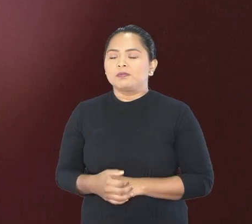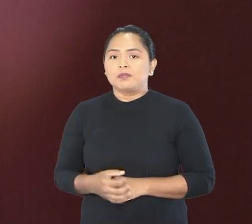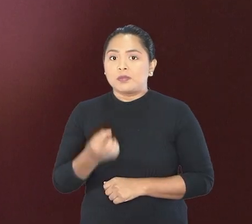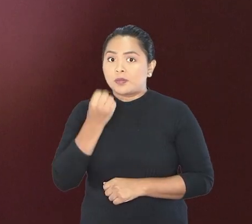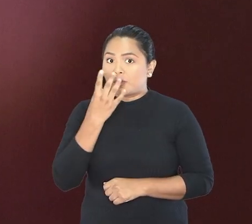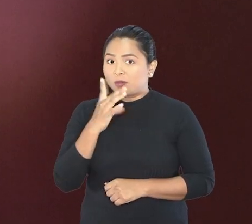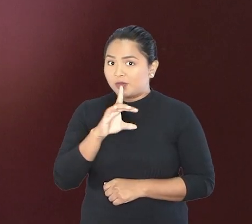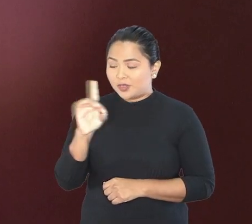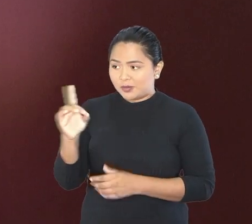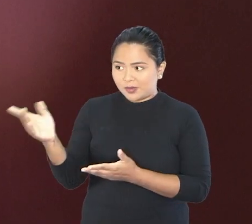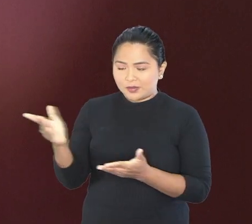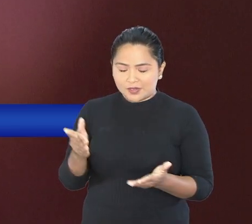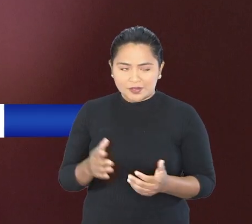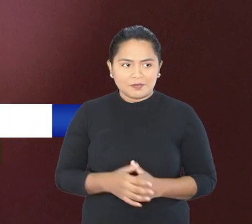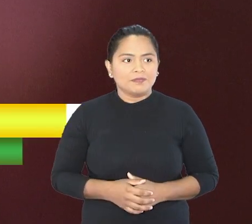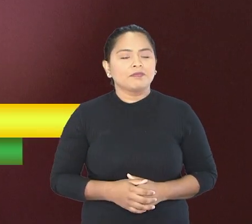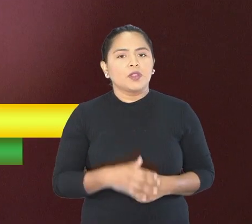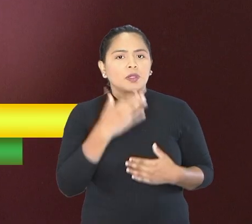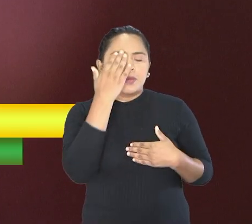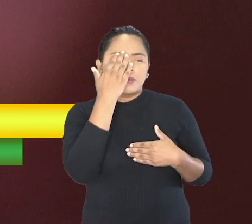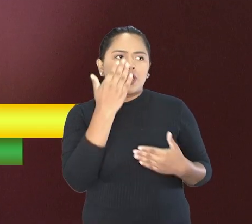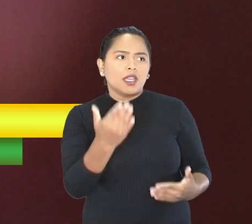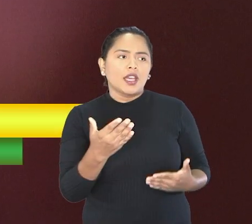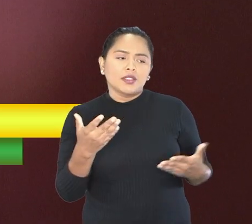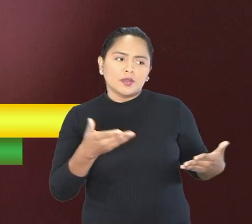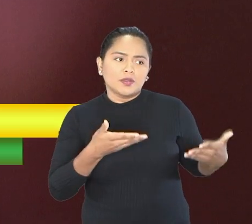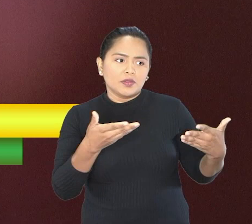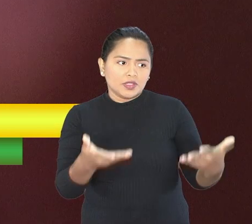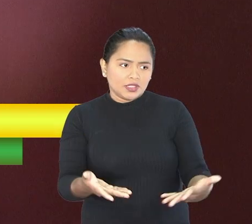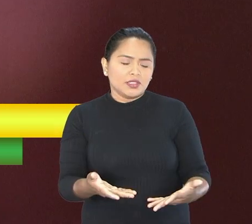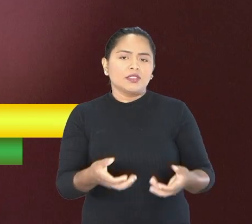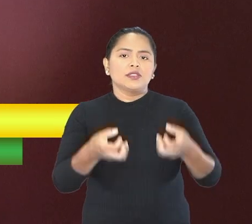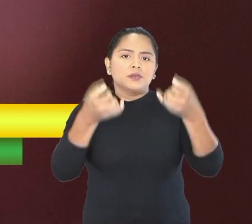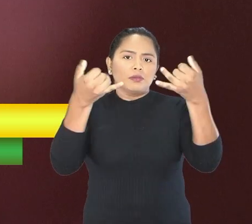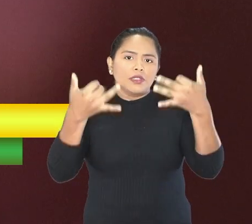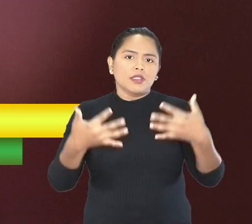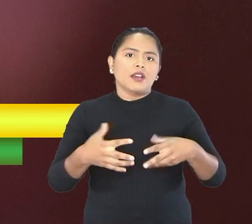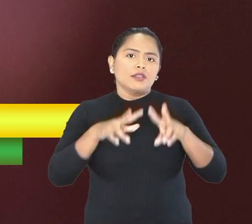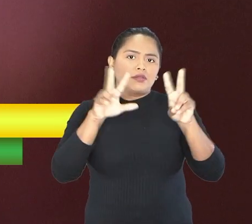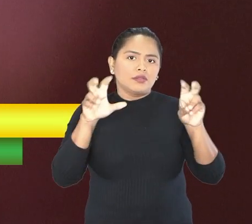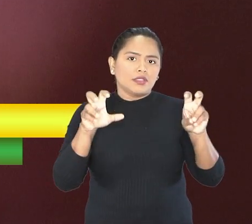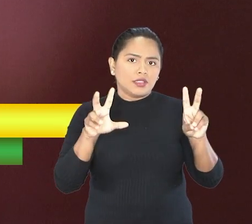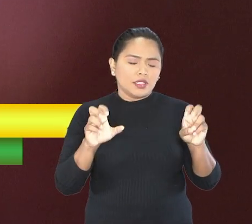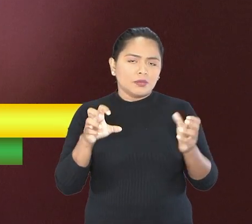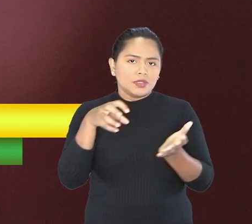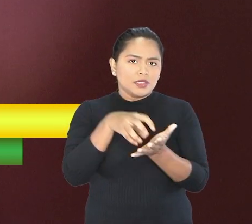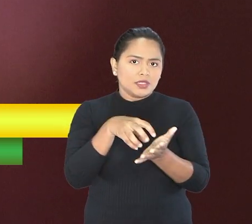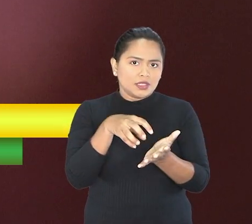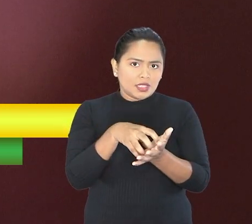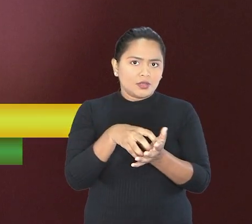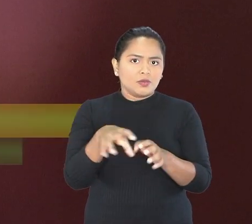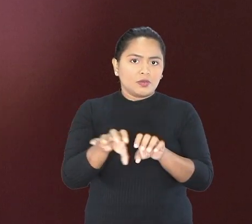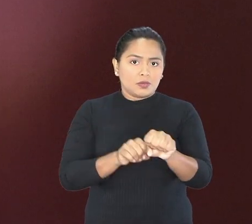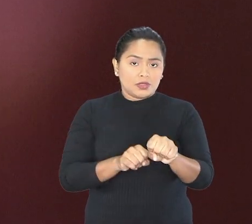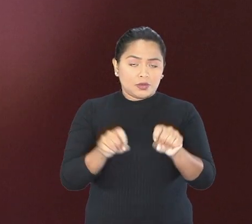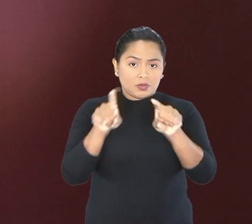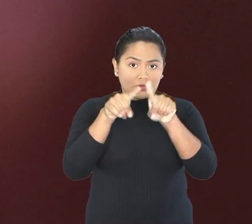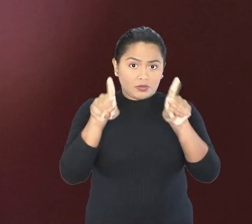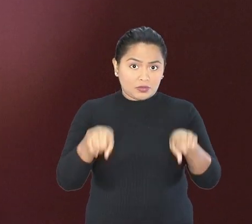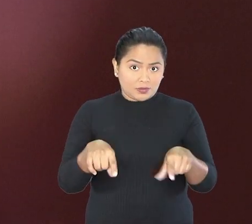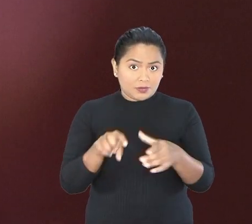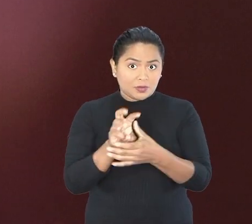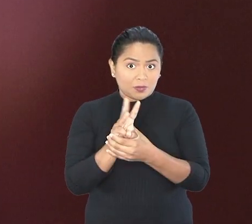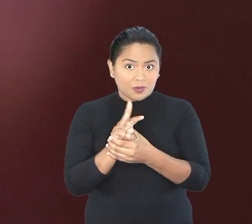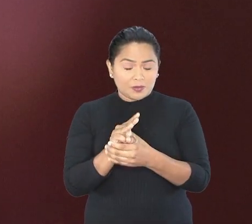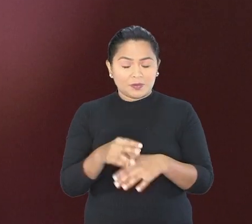Jéssica. Obrigada pelo convite para a gente poder estar falando um pouquinho sobre a coordenação de capacitação do servidor. E estou